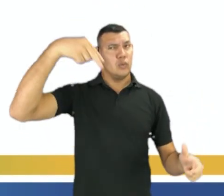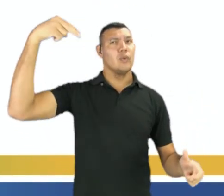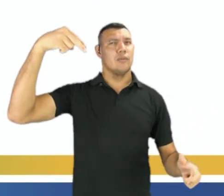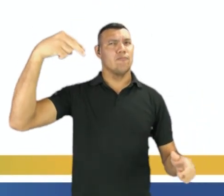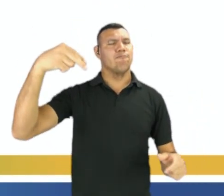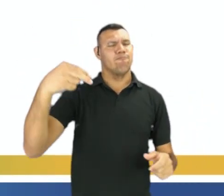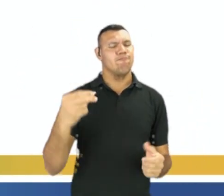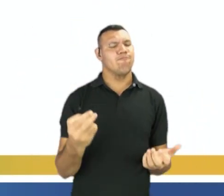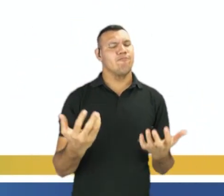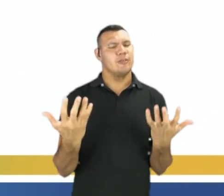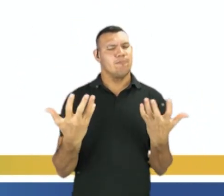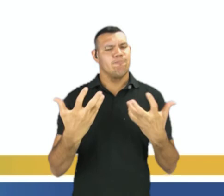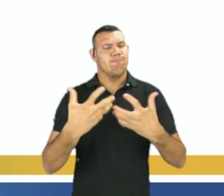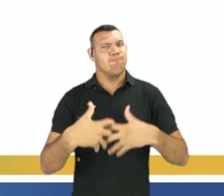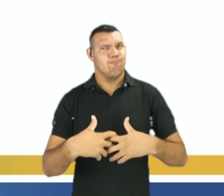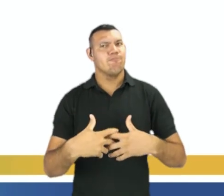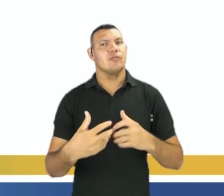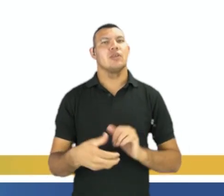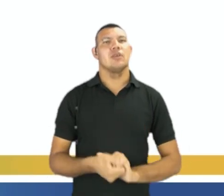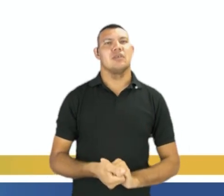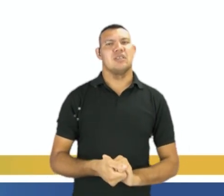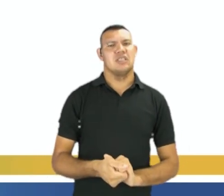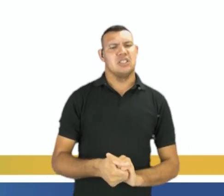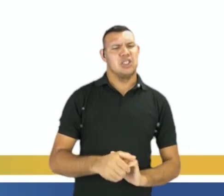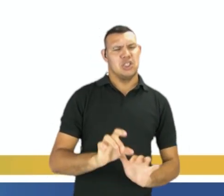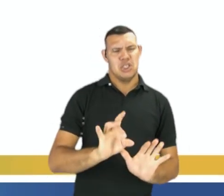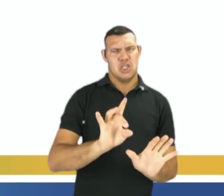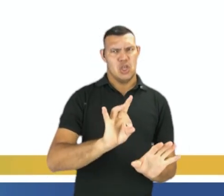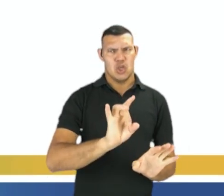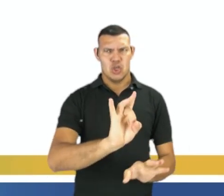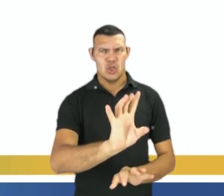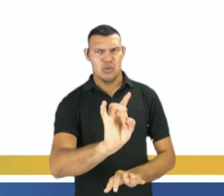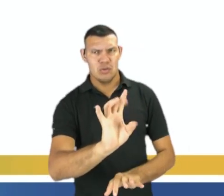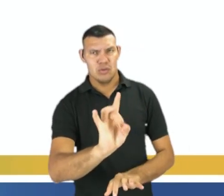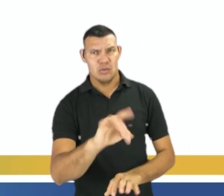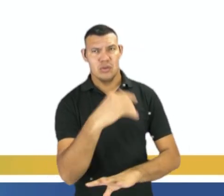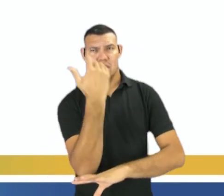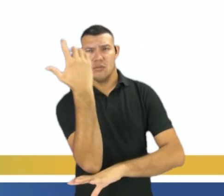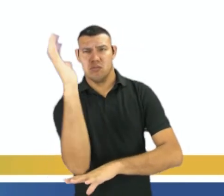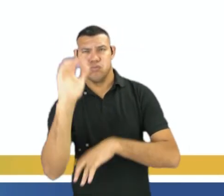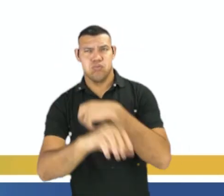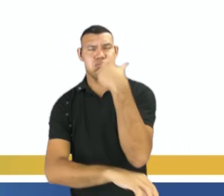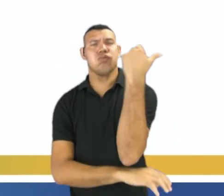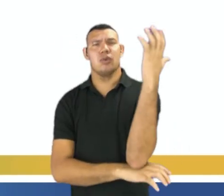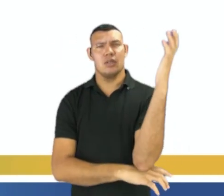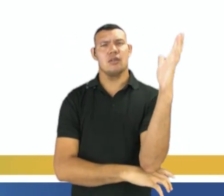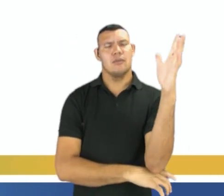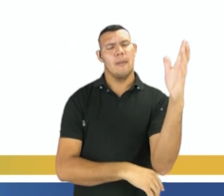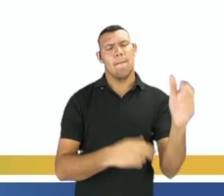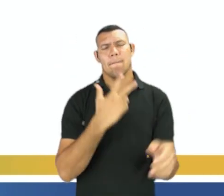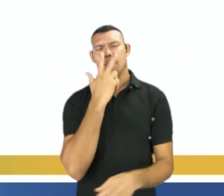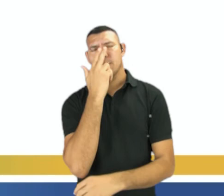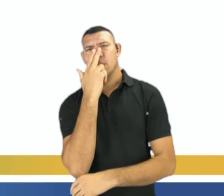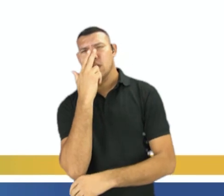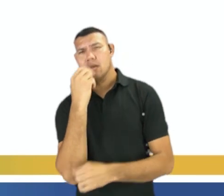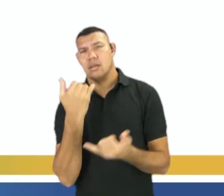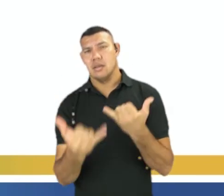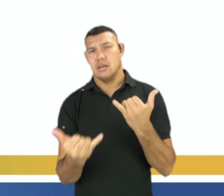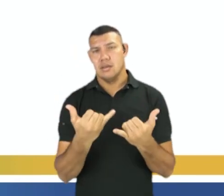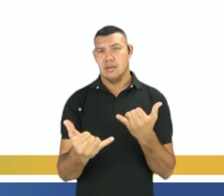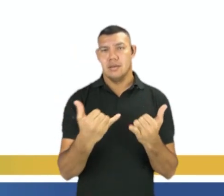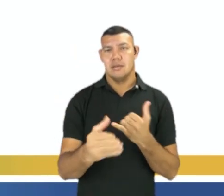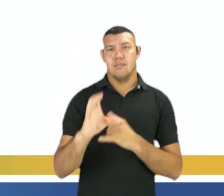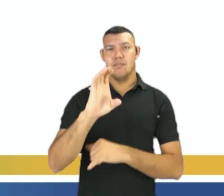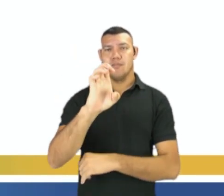vegetação complexa. Não se constitui em um tipo exclusivamente florestal ou herbáceo. Nesse caso, seria semelhante ao cerrado. A